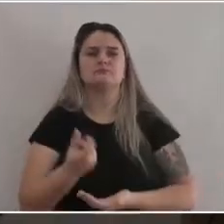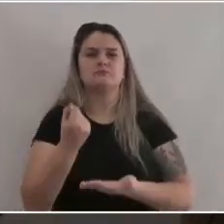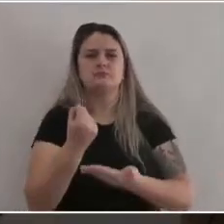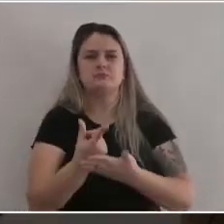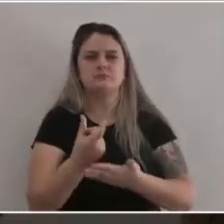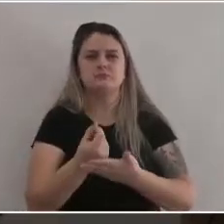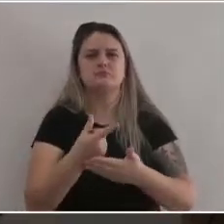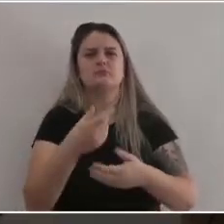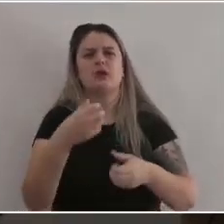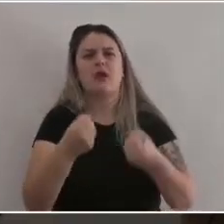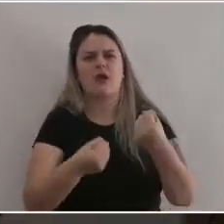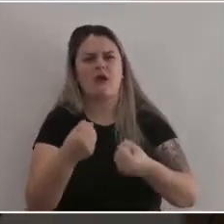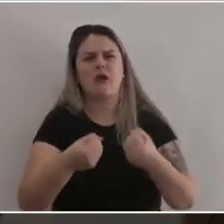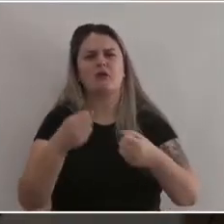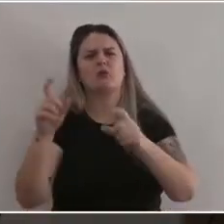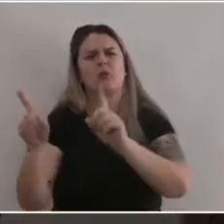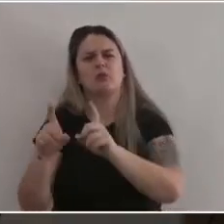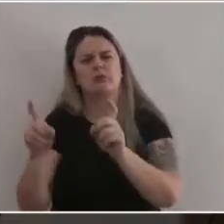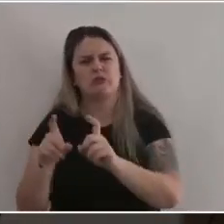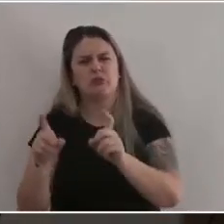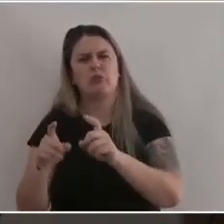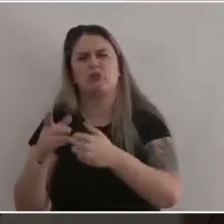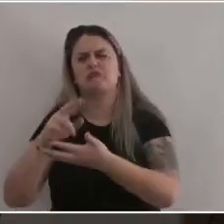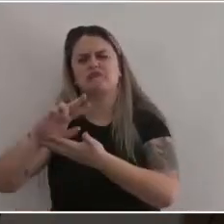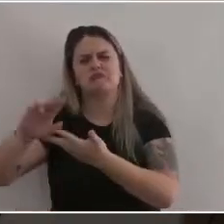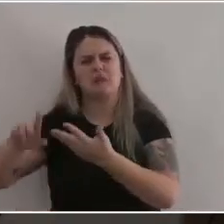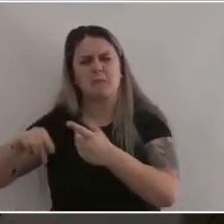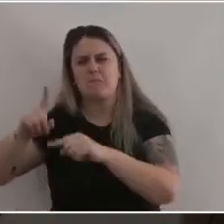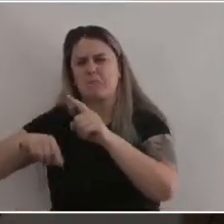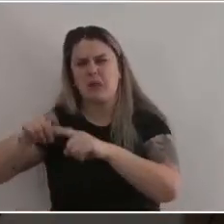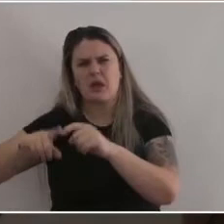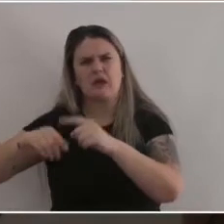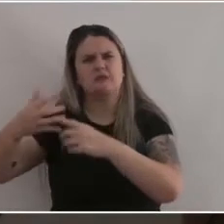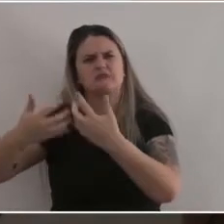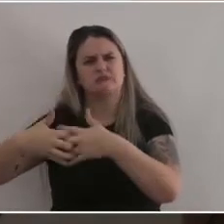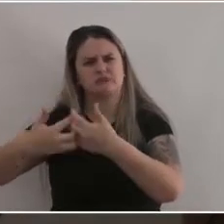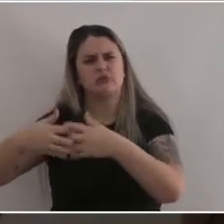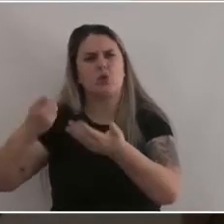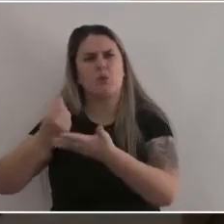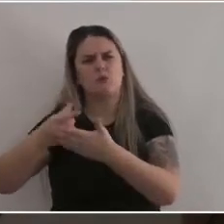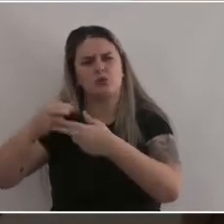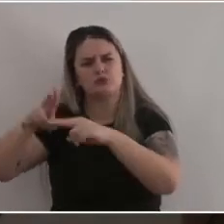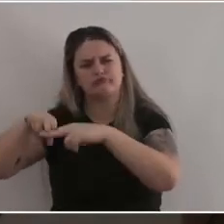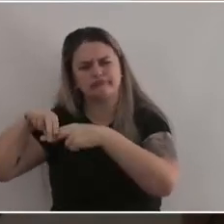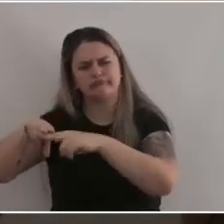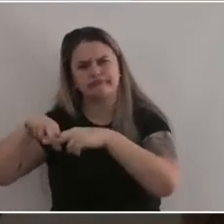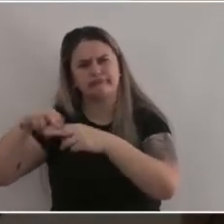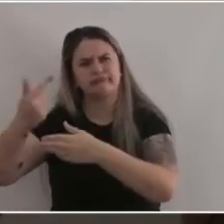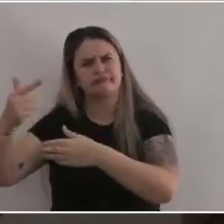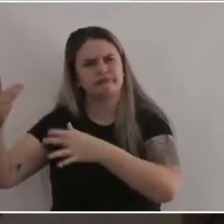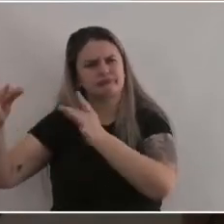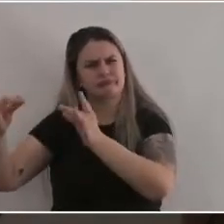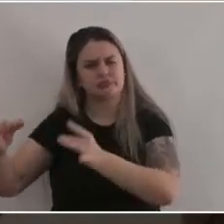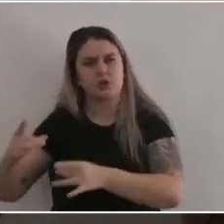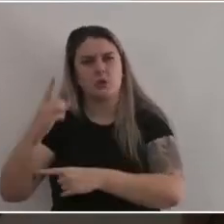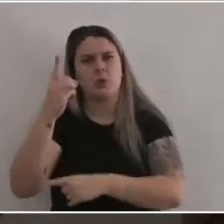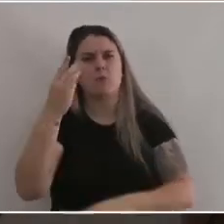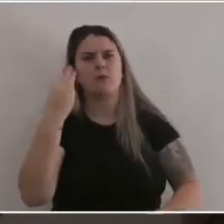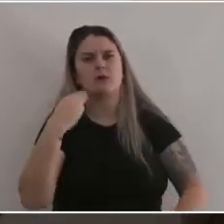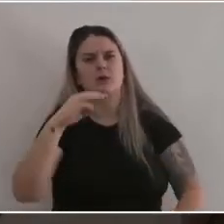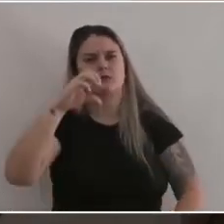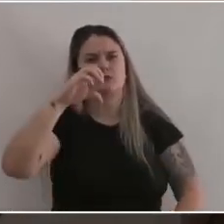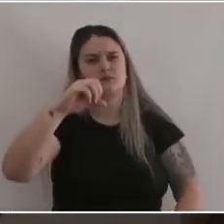Aquisição de veículos, computadores, longarinas, equipamentos dos parques infantis, entre outros. R$